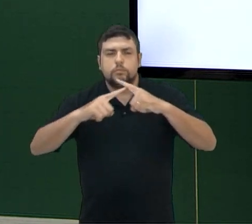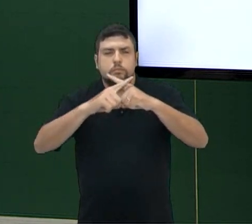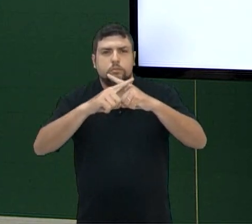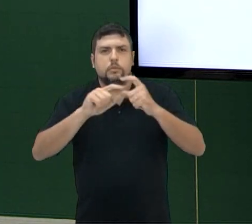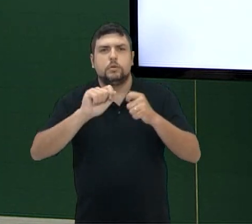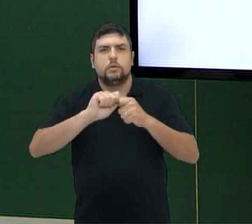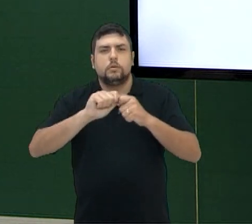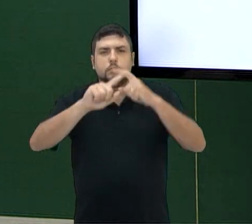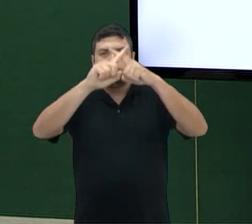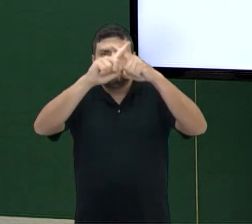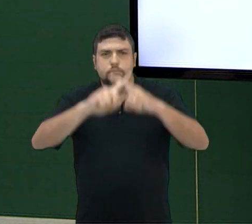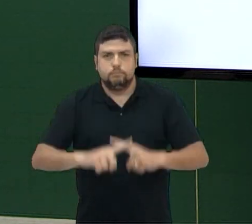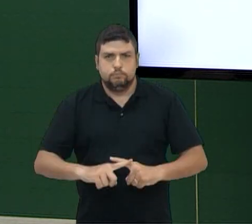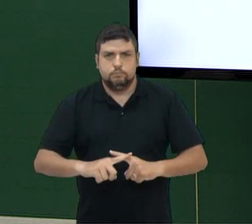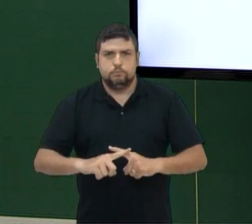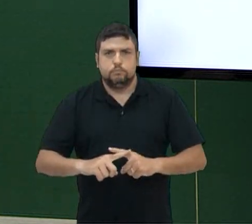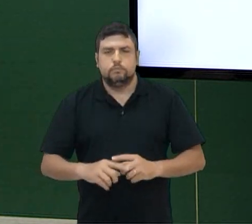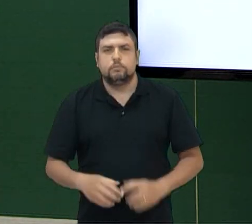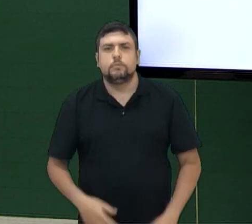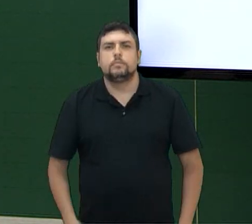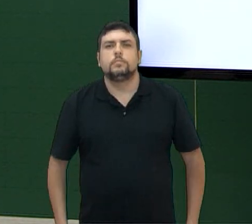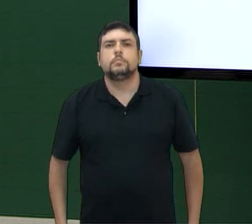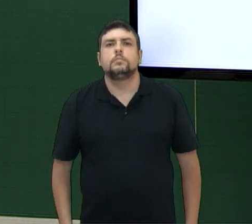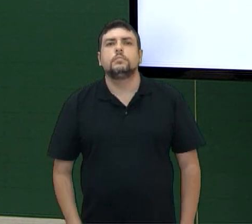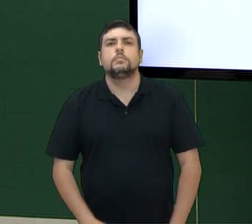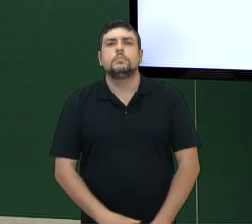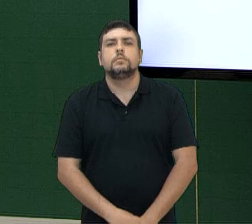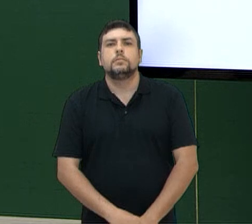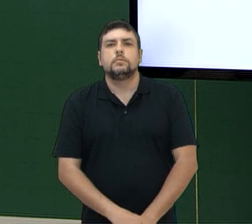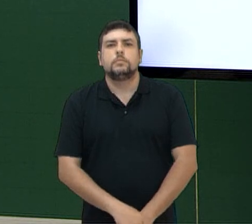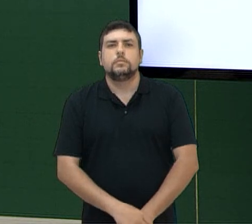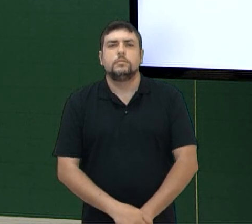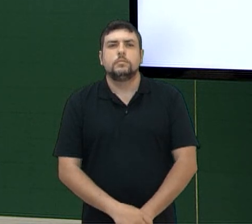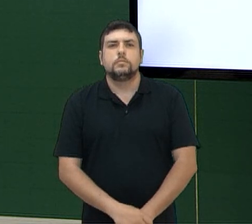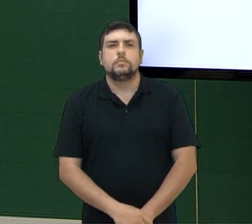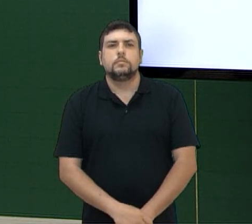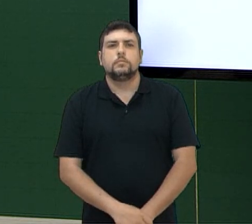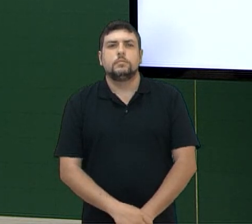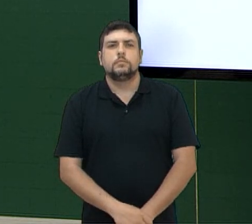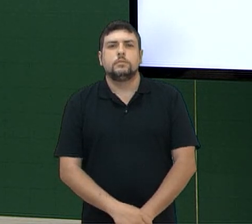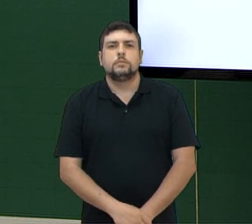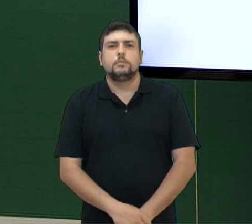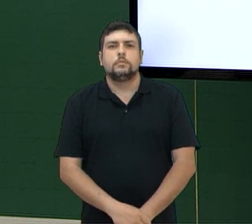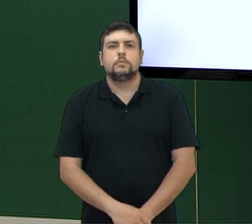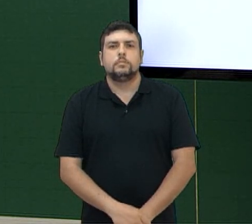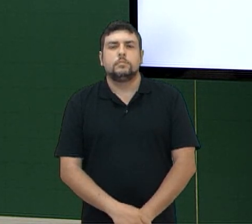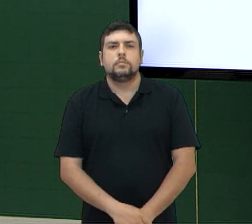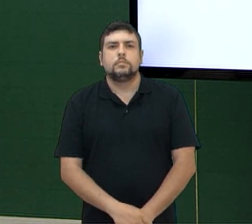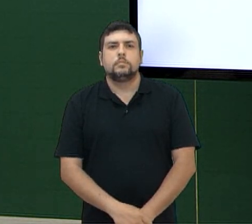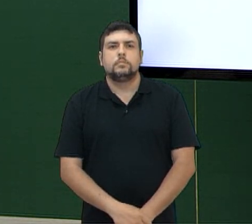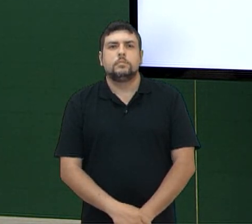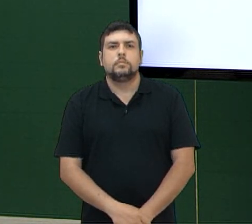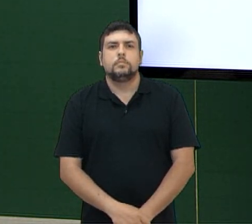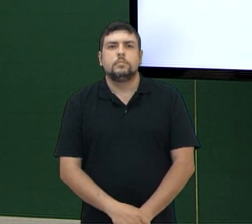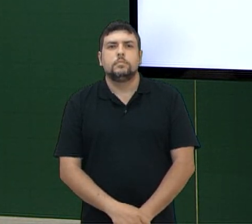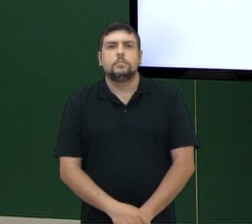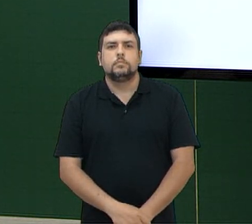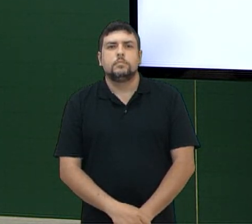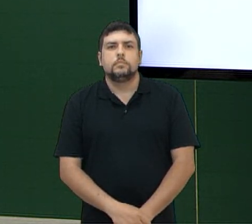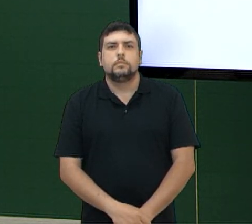eu vou pegar esse 14 e vou multiplicar pelo x. É que o x está